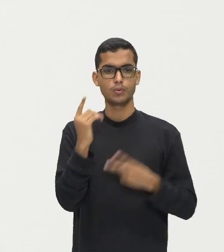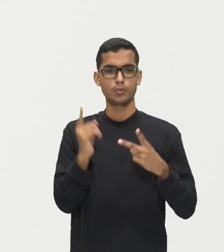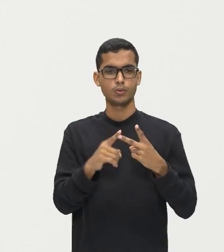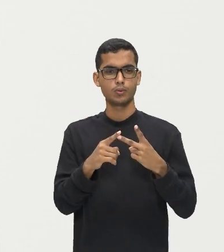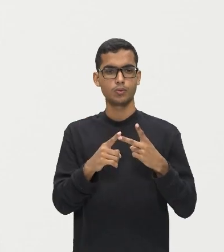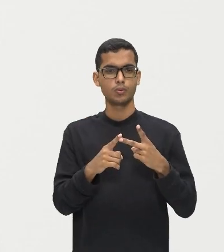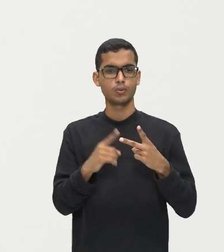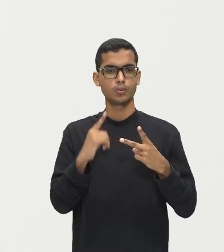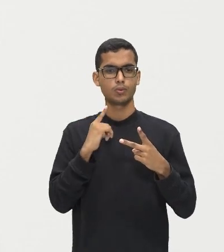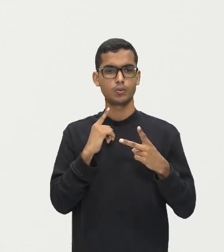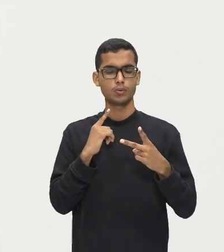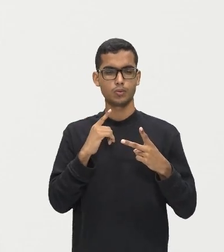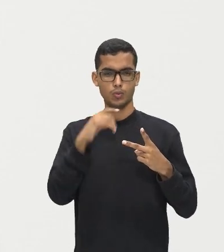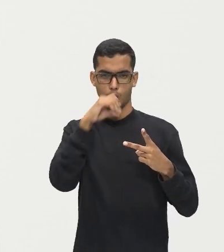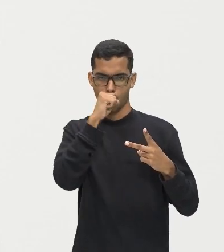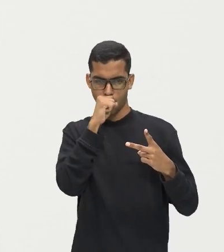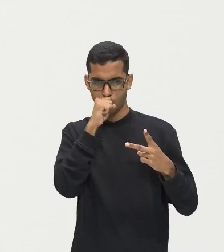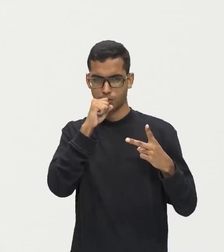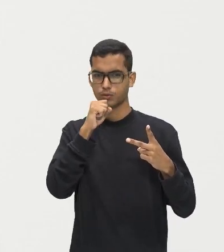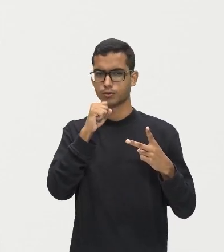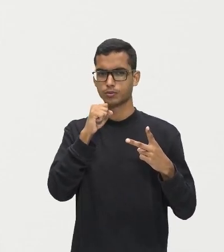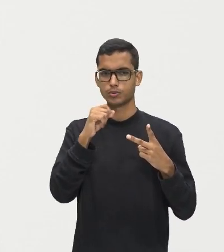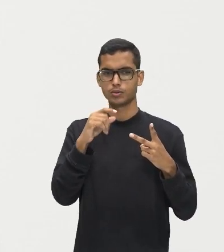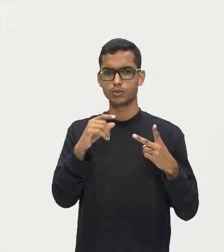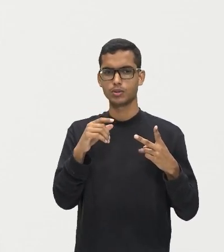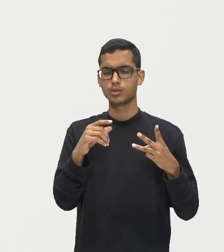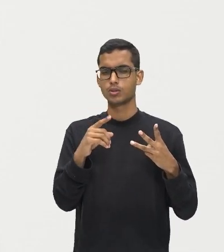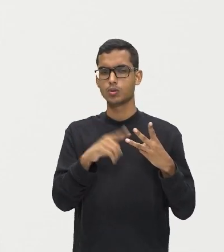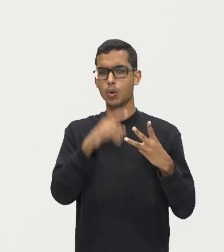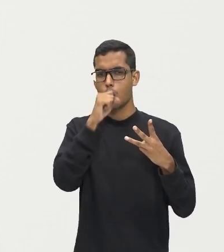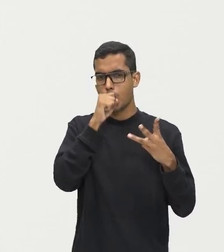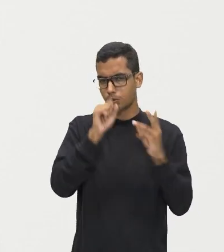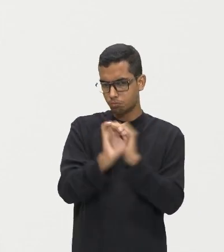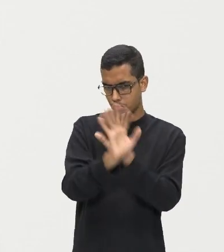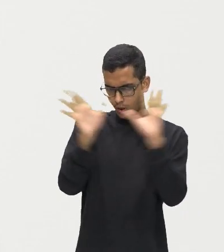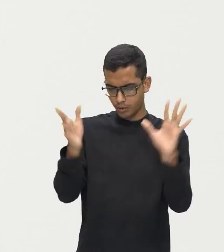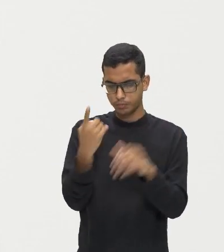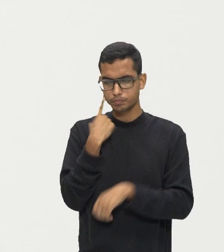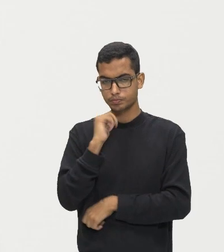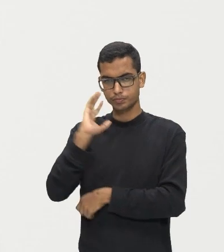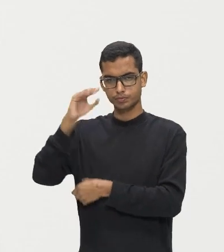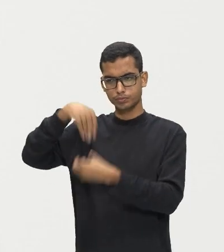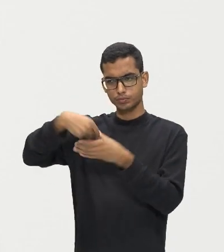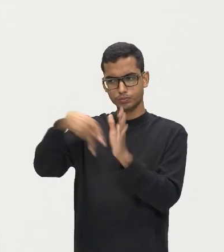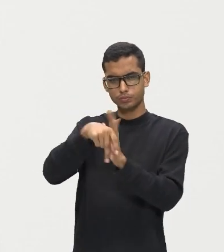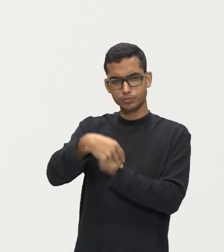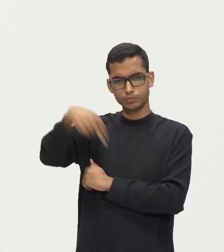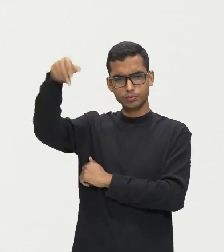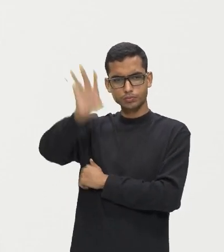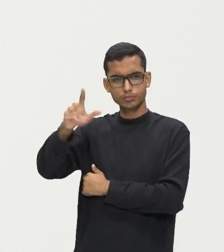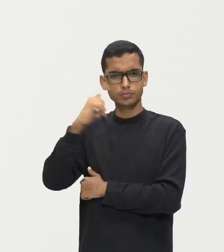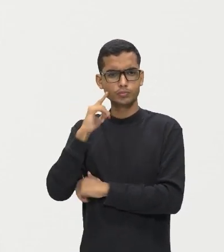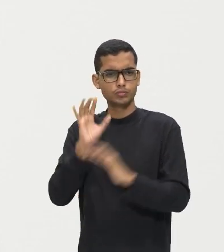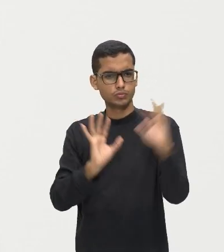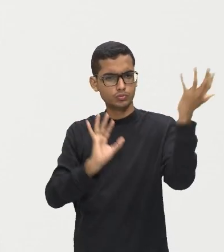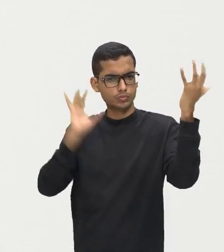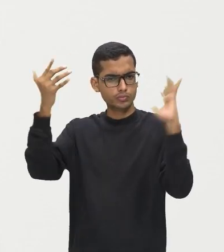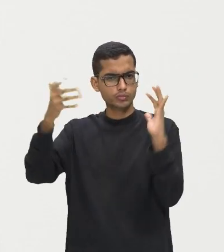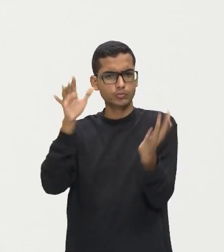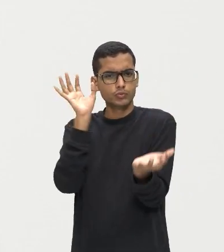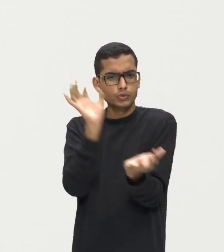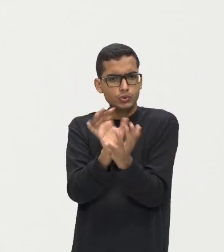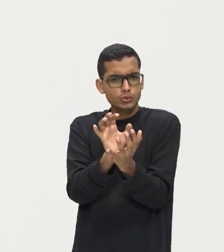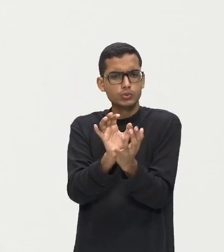laranja mais claro. Então, vou lá na minha legenda. Dentro do Nordeste, eu vou encontrar os climas tropical,